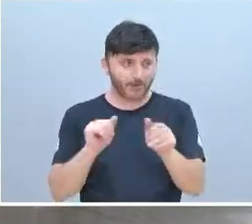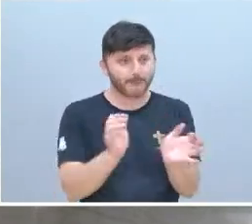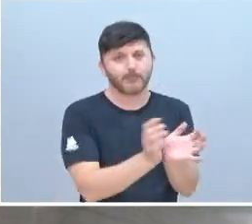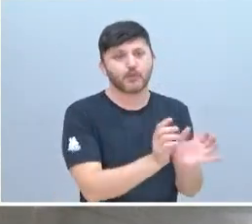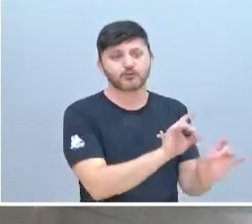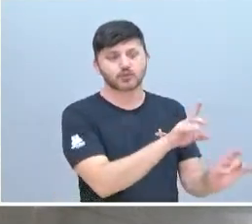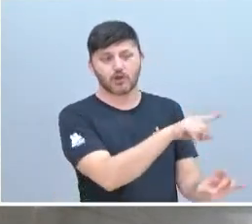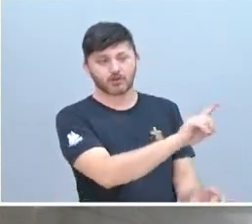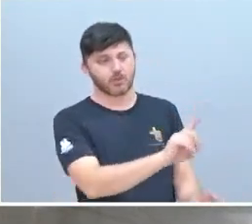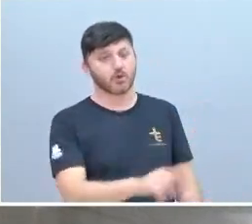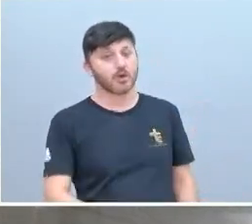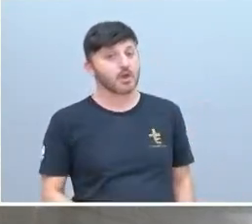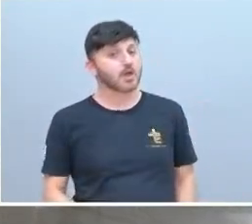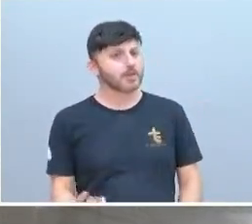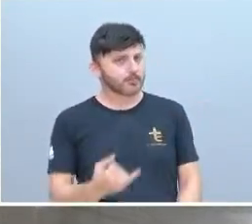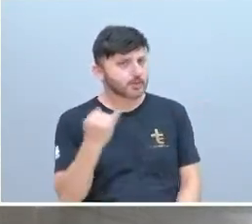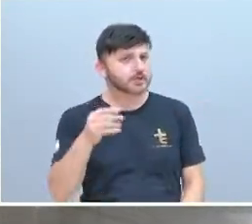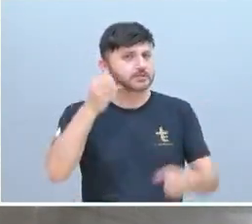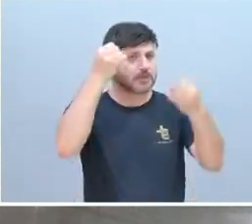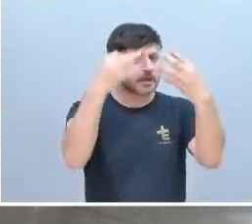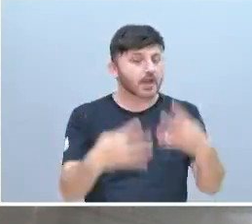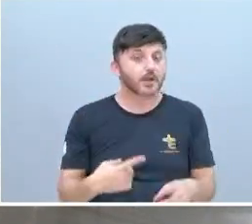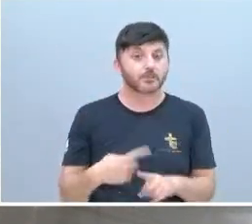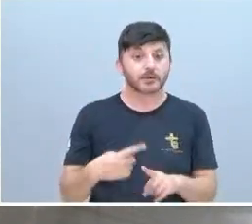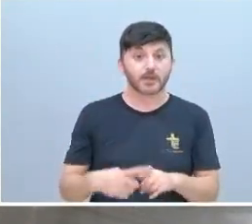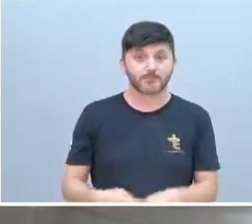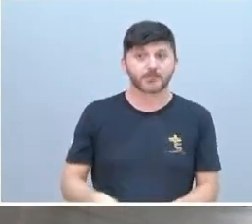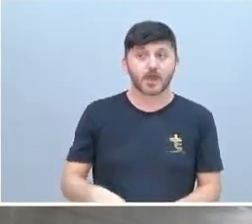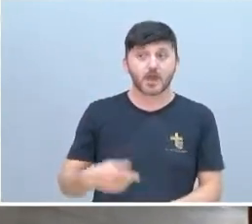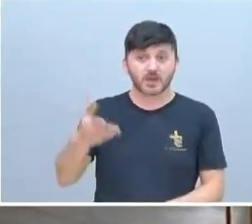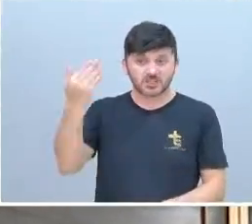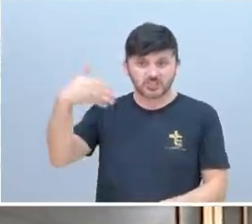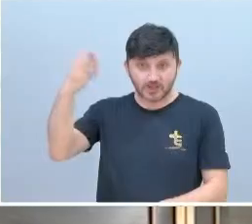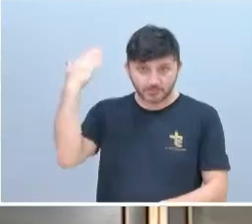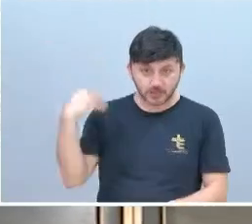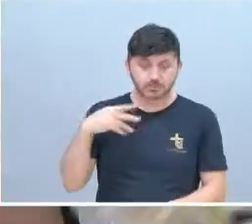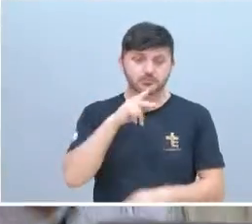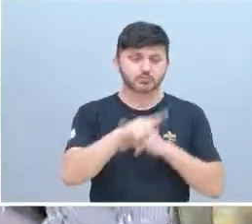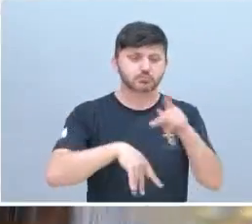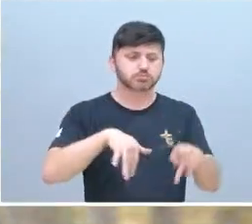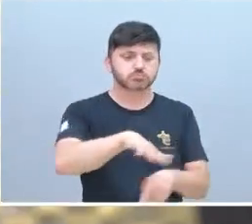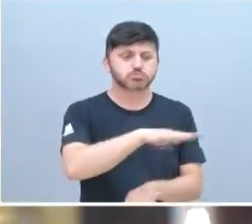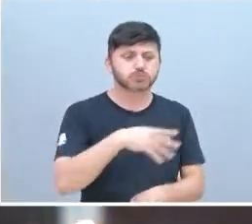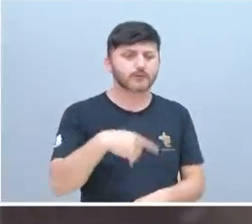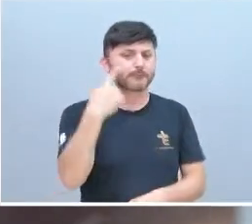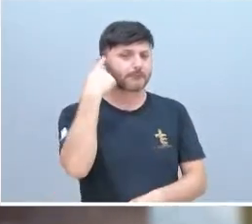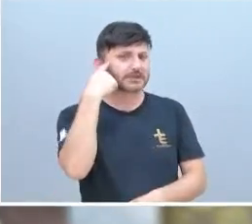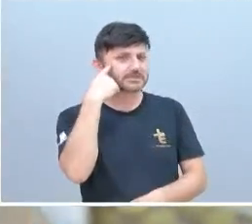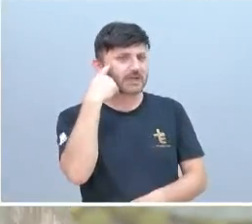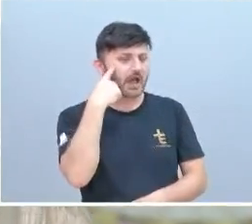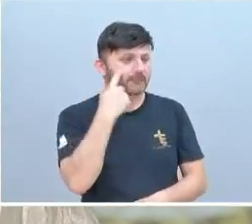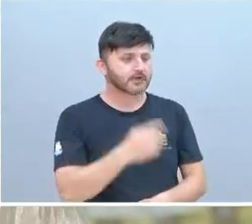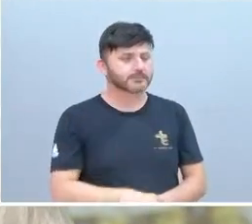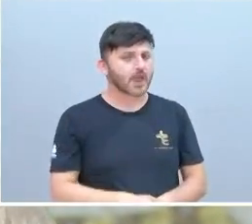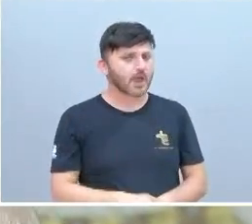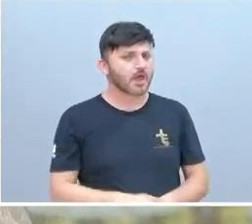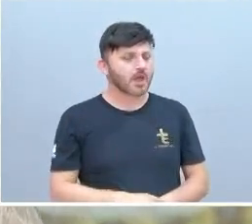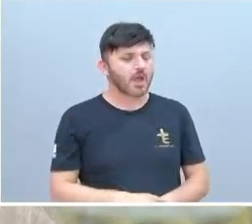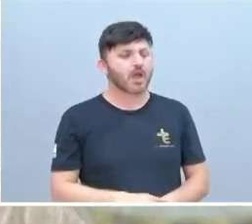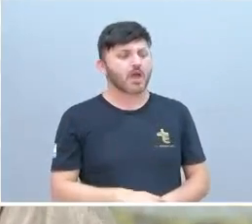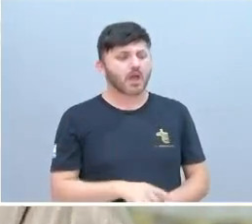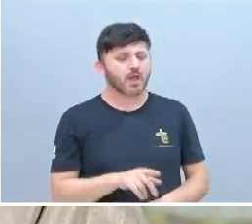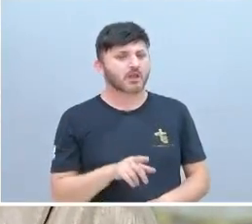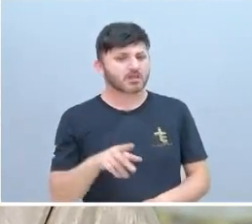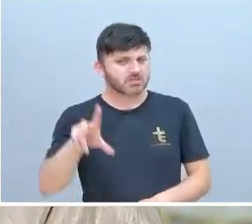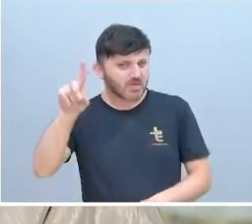de Israel, e até por um certo momento na vida de Jesus, quando ele dialogava com uma mulher, ele